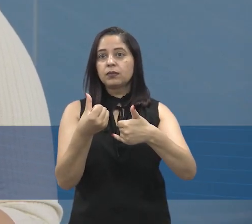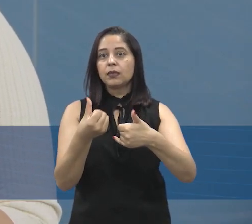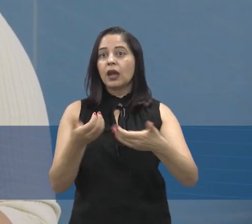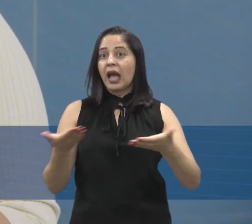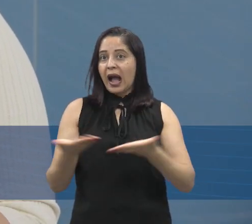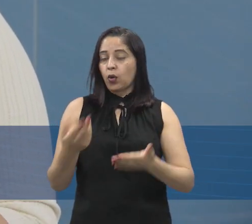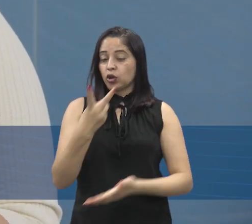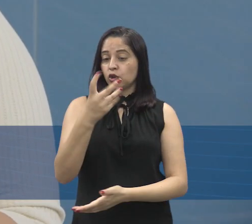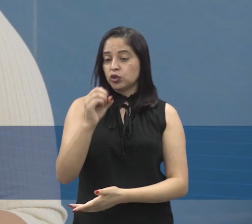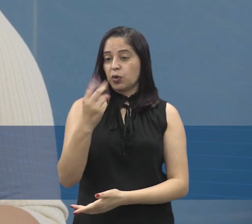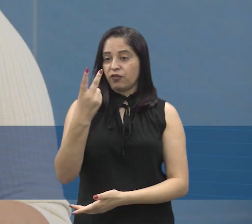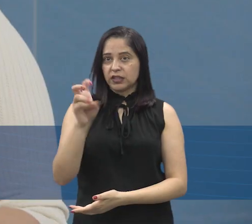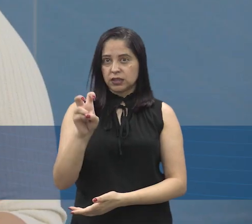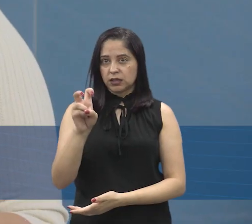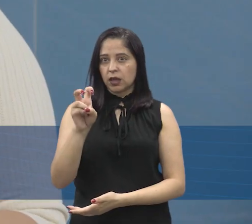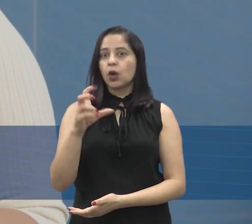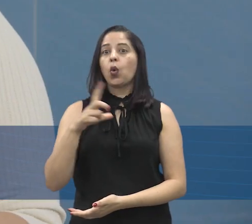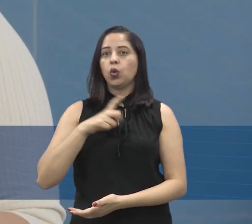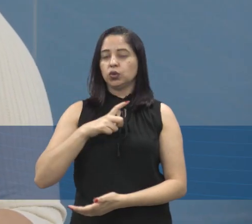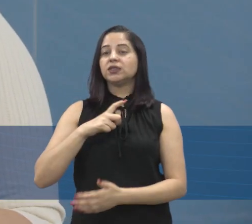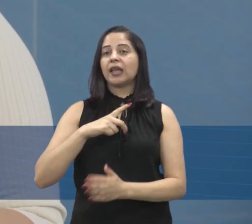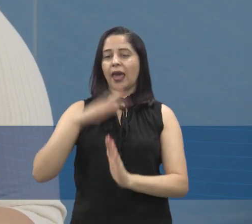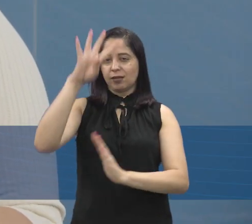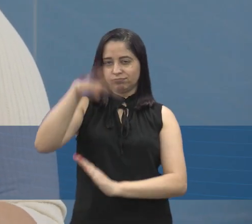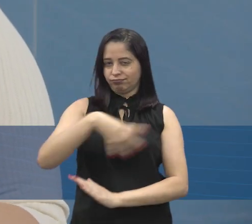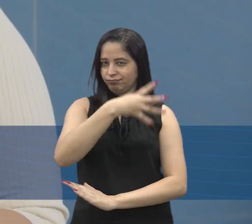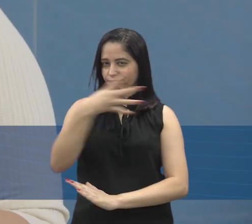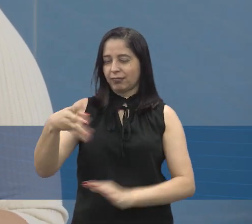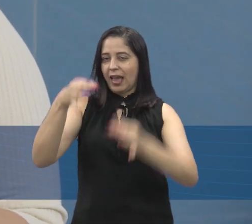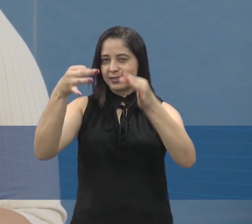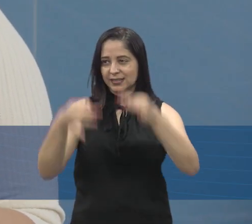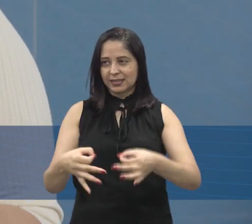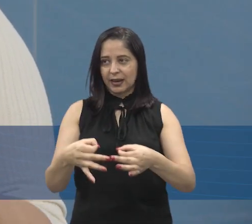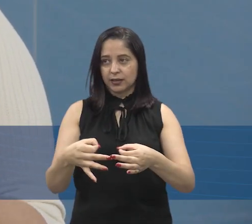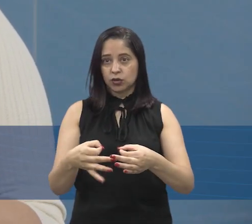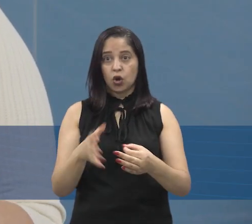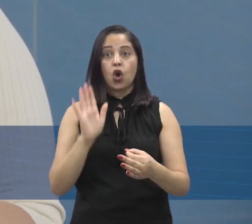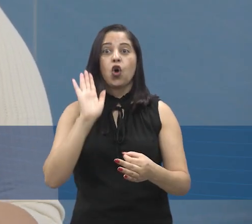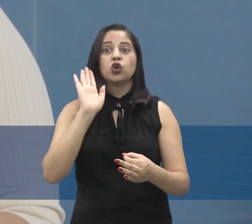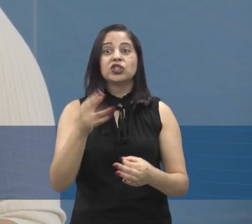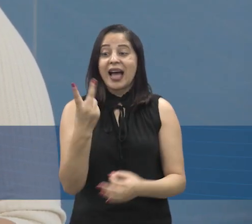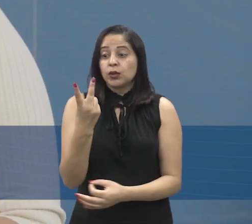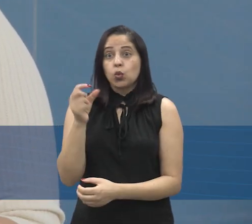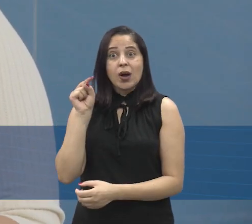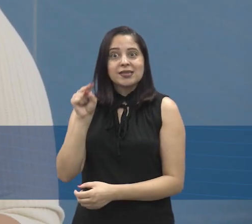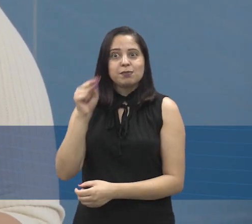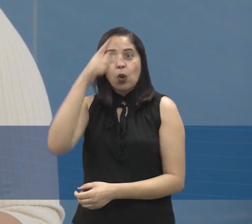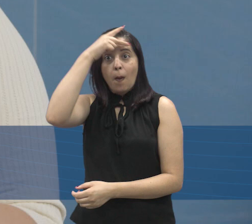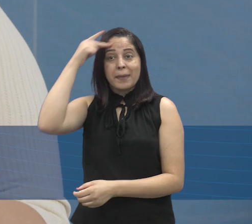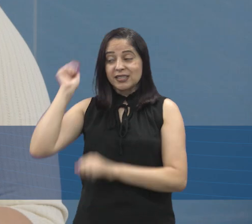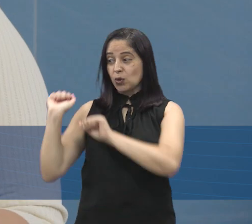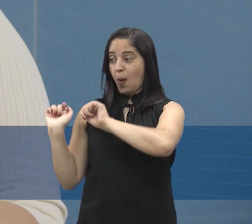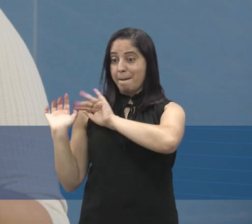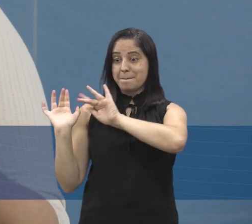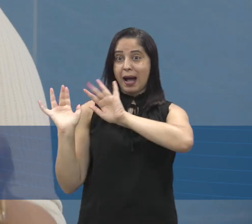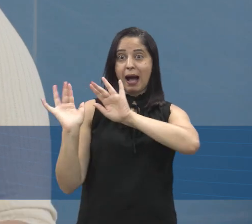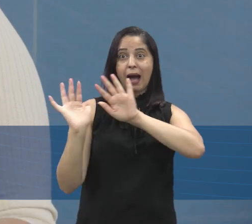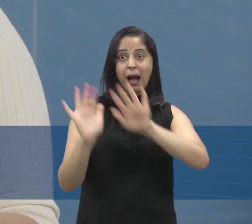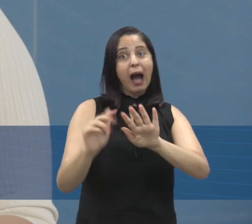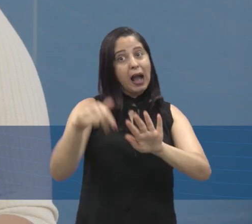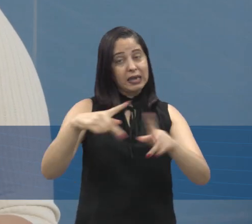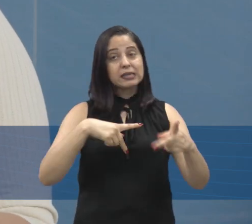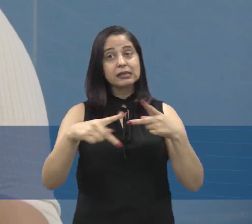para 2025. É um programa crescente. Hoje já atendeu mais de 2.000 pessoas, entre o